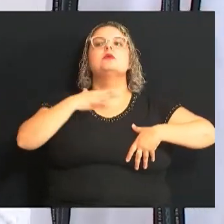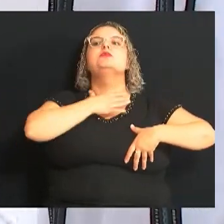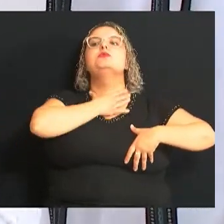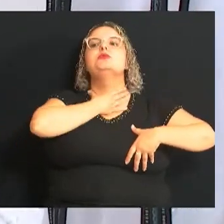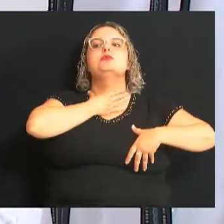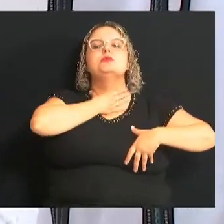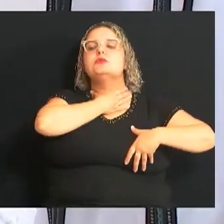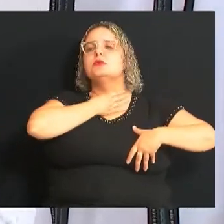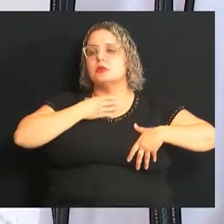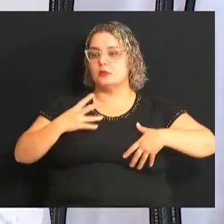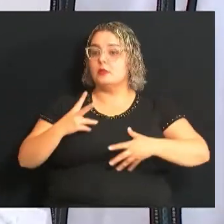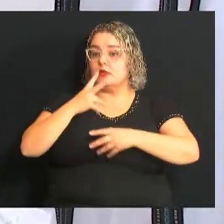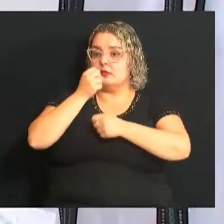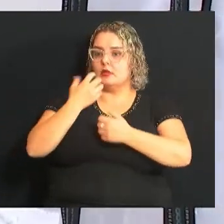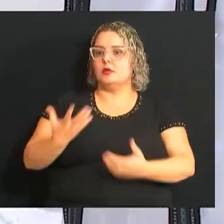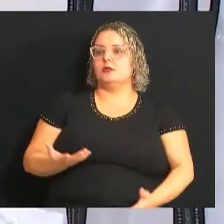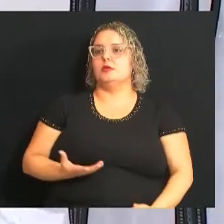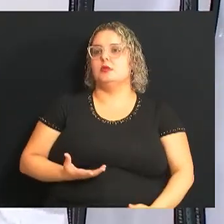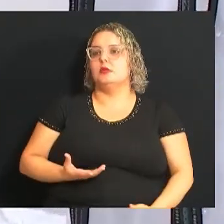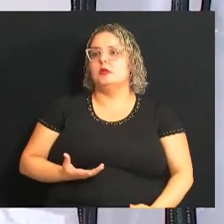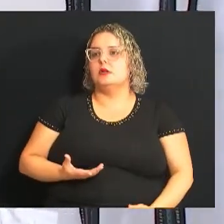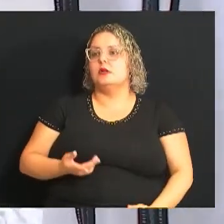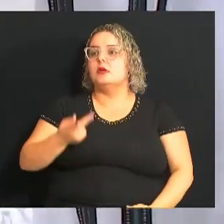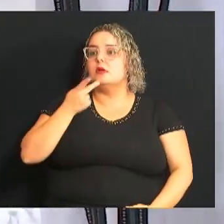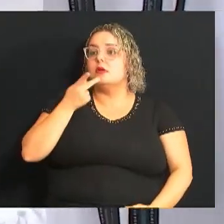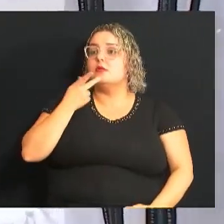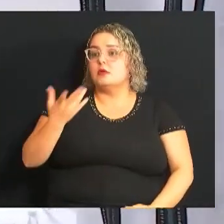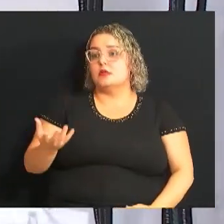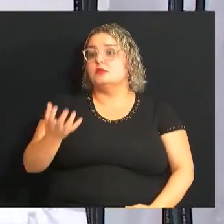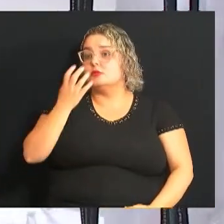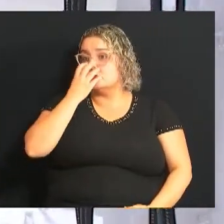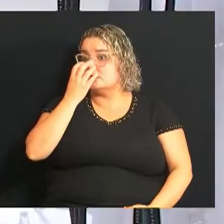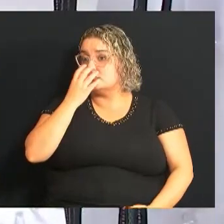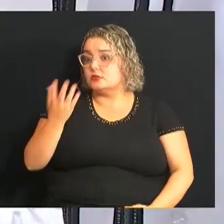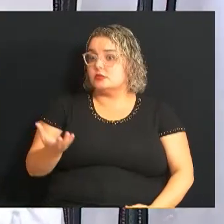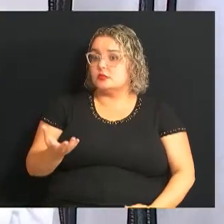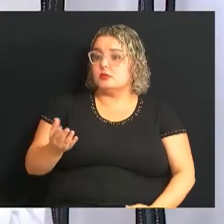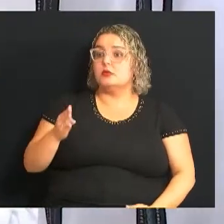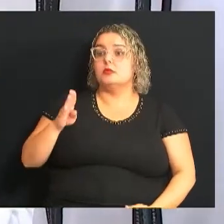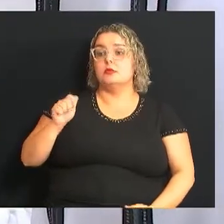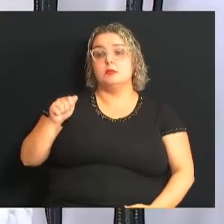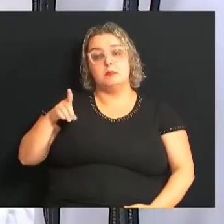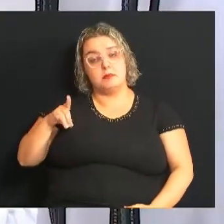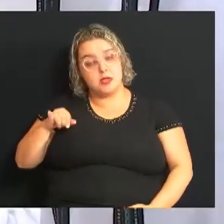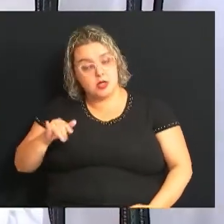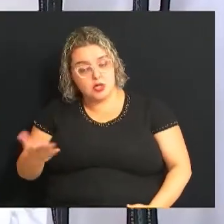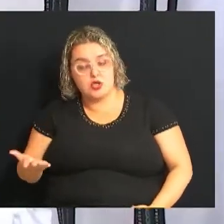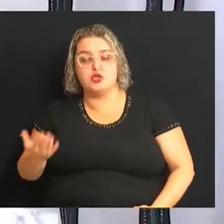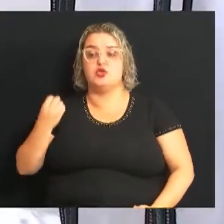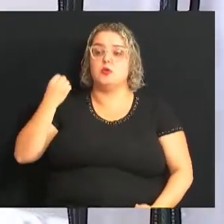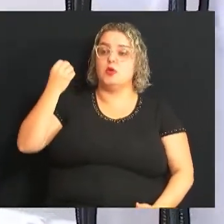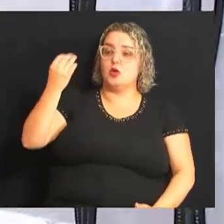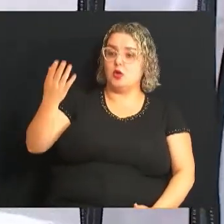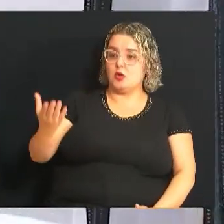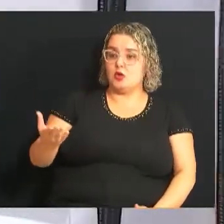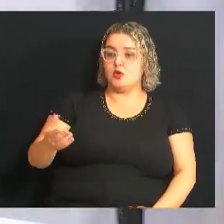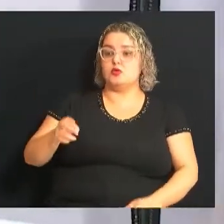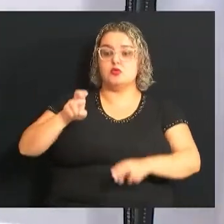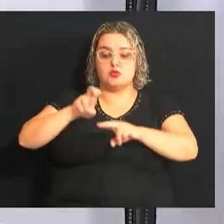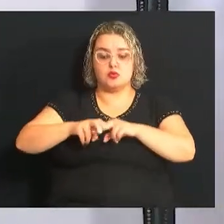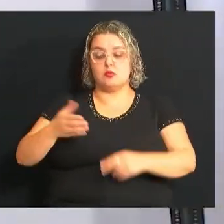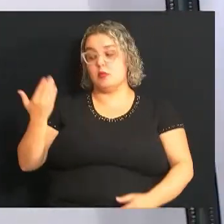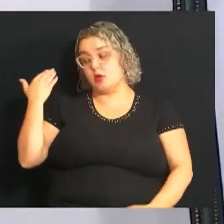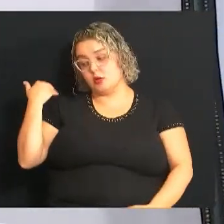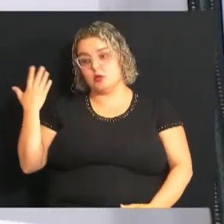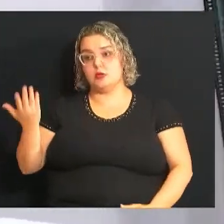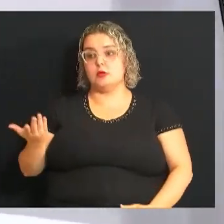reforçada, né? E a gente falou aqui de cachorro, do Bud viajar aqui no banco de trás. Olha,